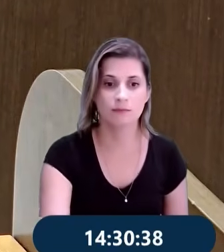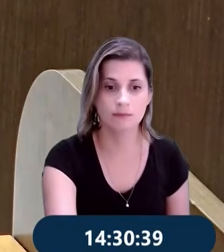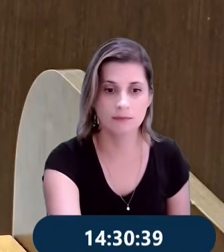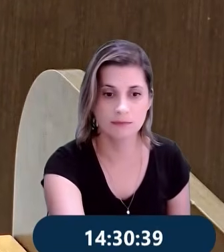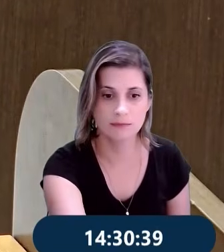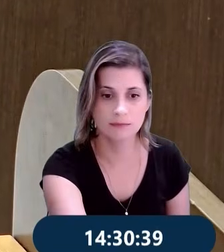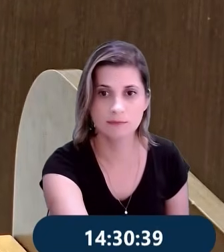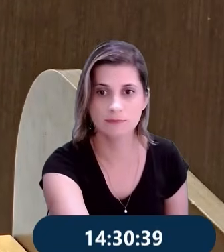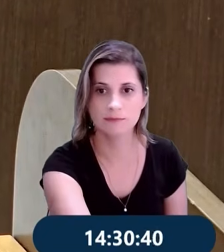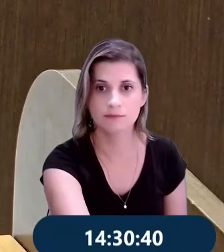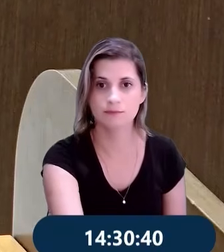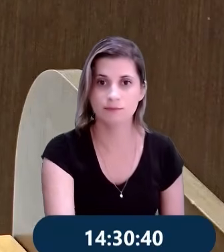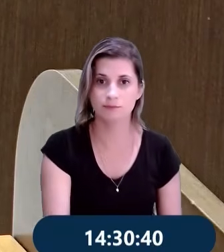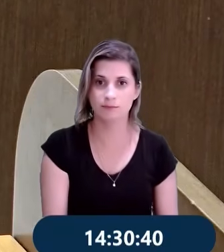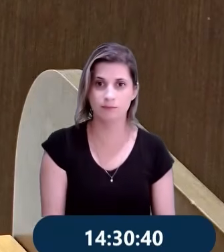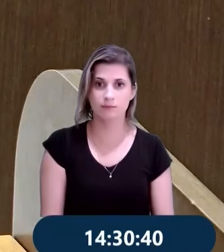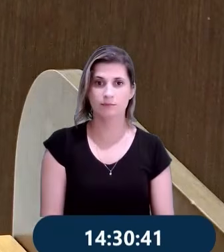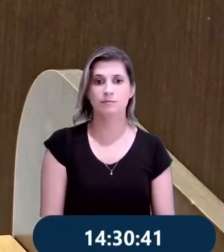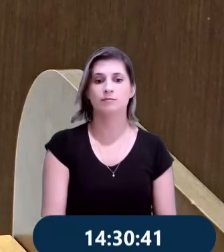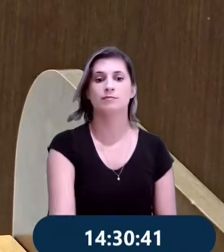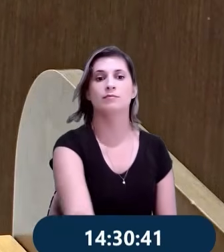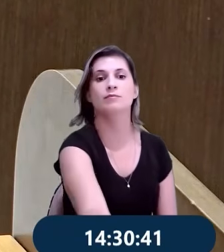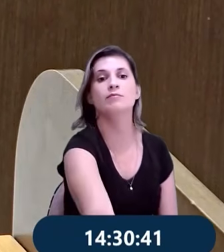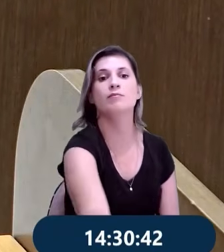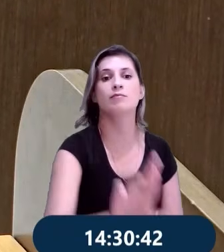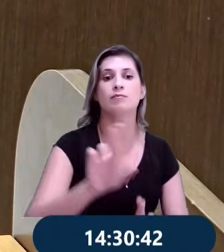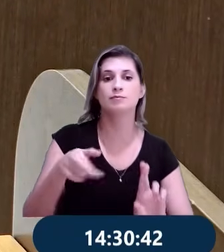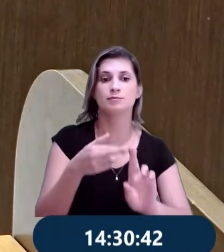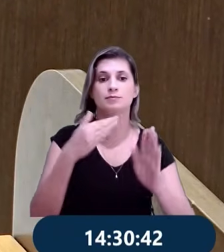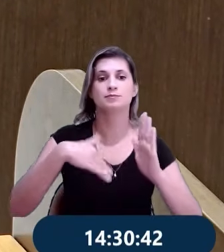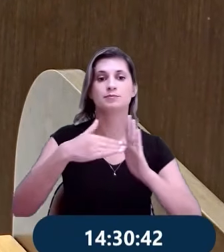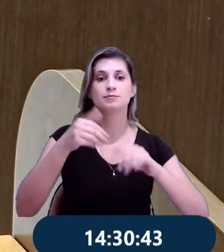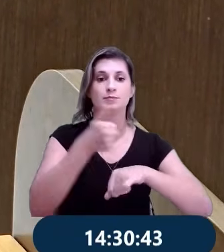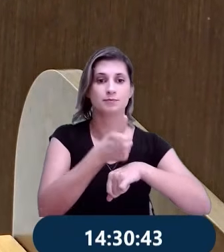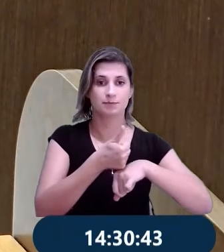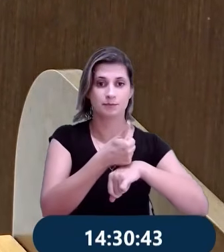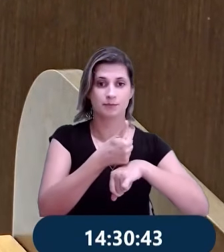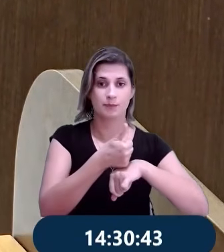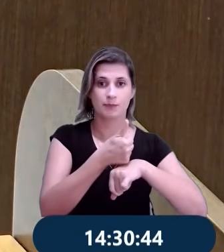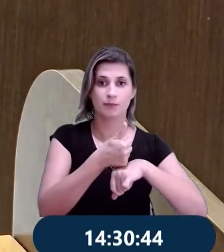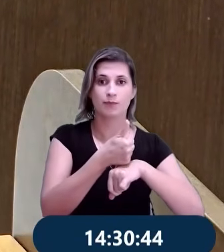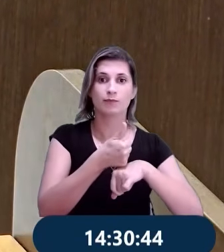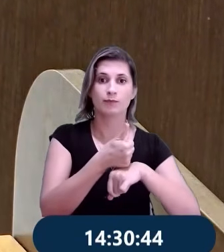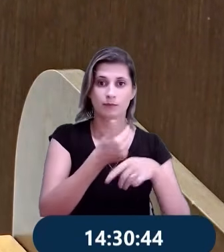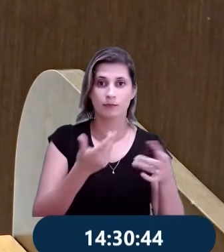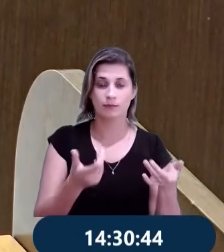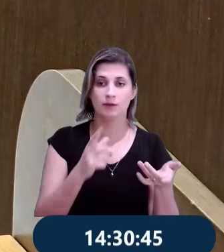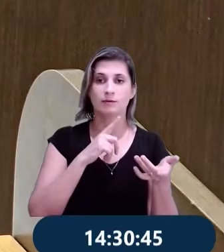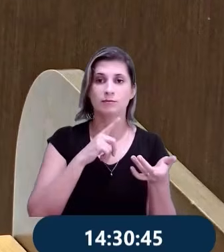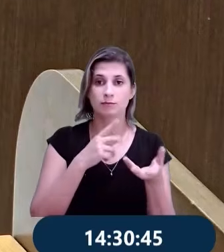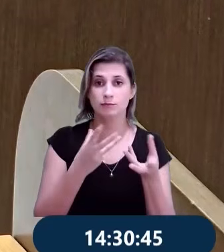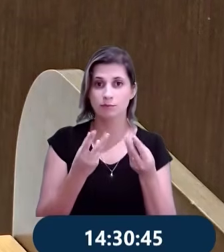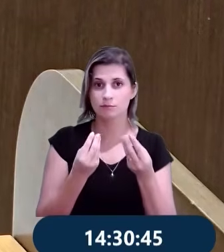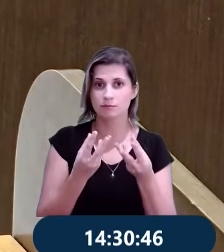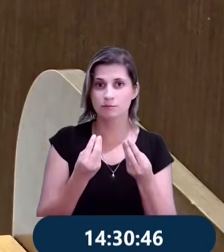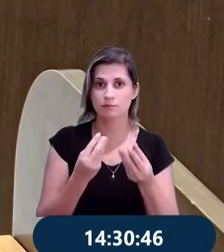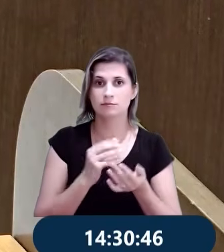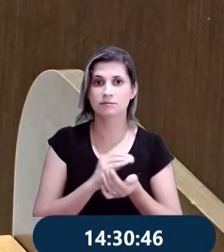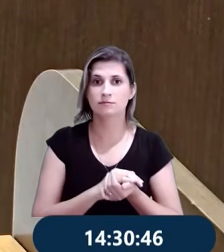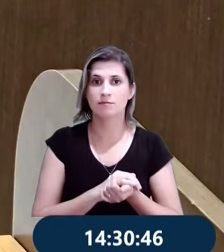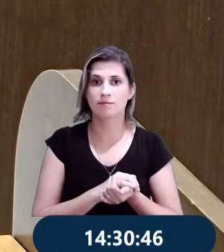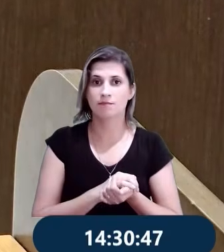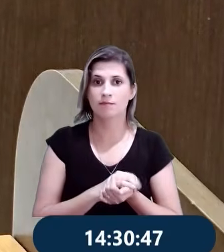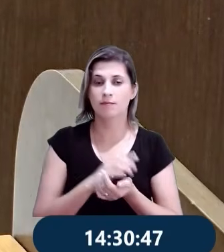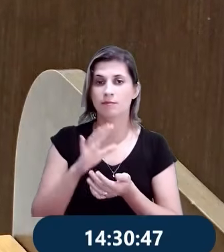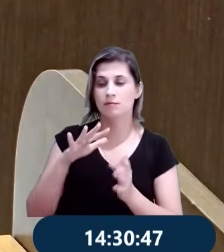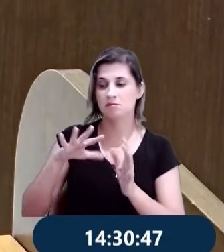todos esses profissionais, que envolveu muitos órgãos, né, e muitas